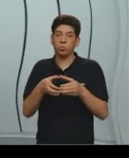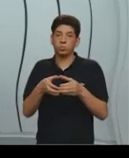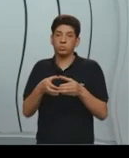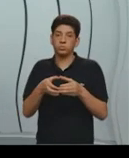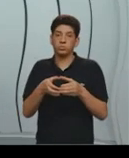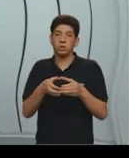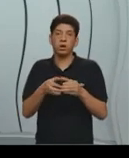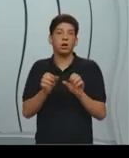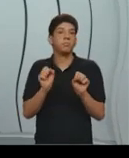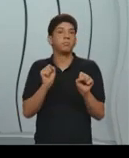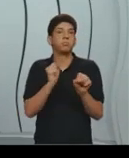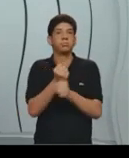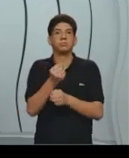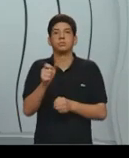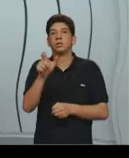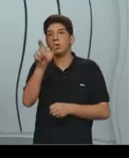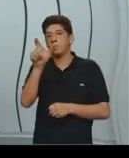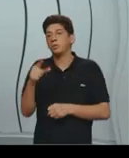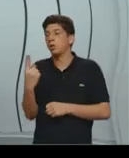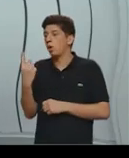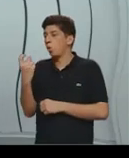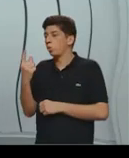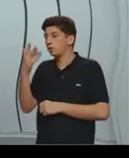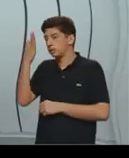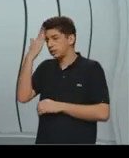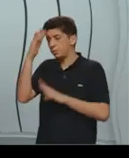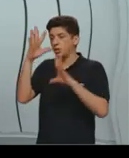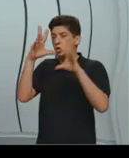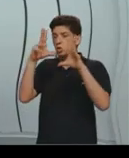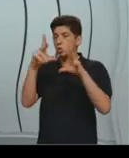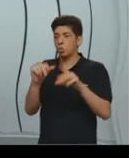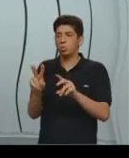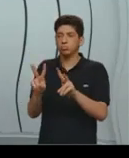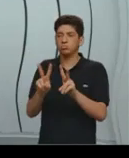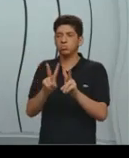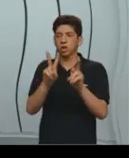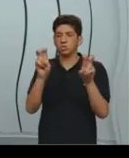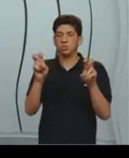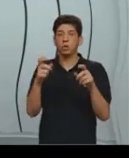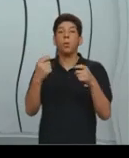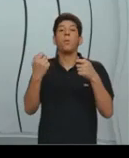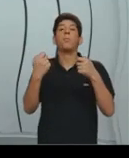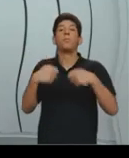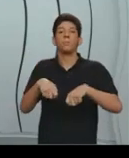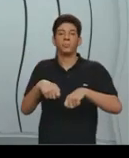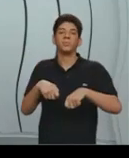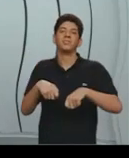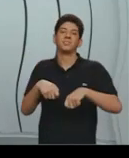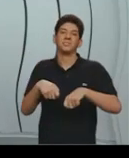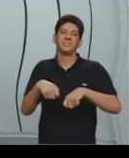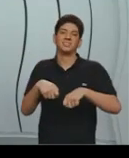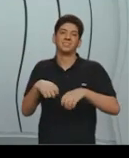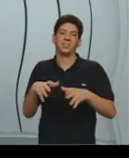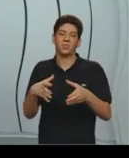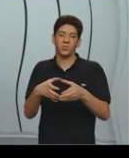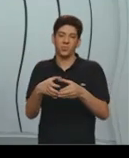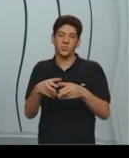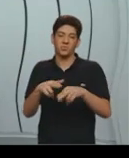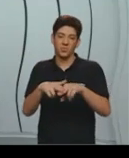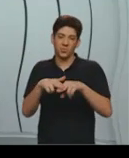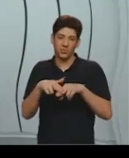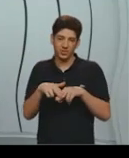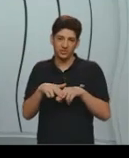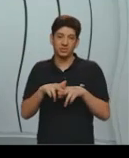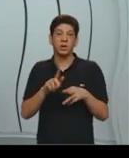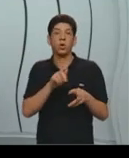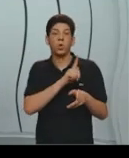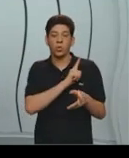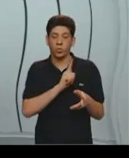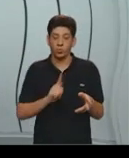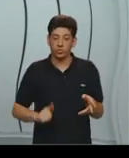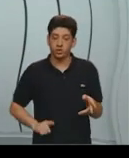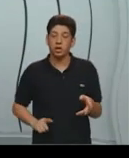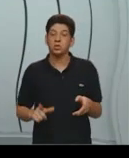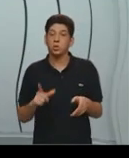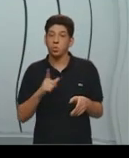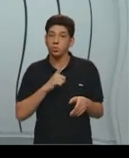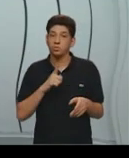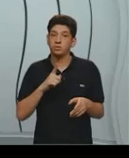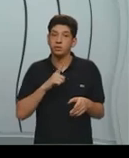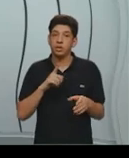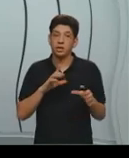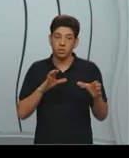pessoa saber de todos os assuntos. Por isso que também tem essa questão de formar uma equipe, né? O governador é a mesma coisa, que ele tem a equipe dele